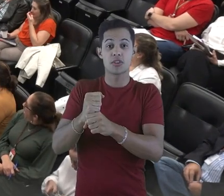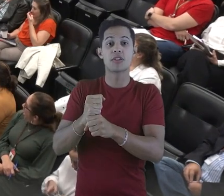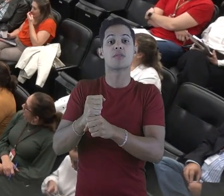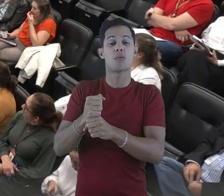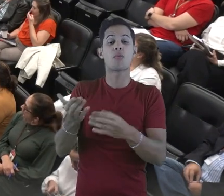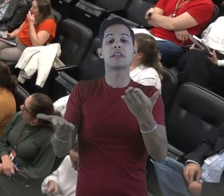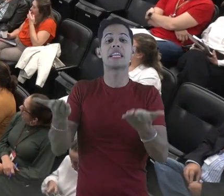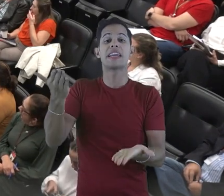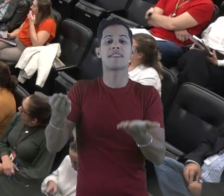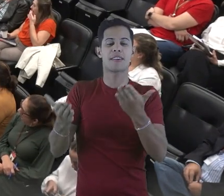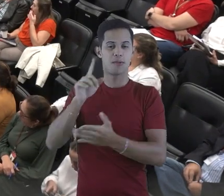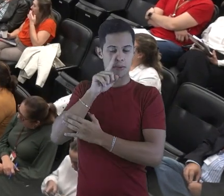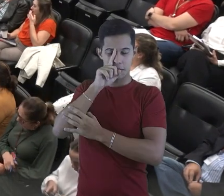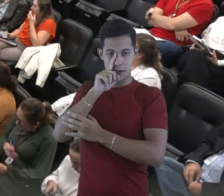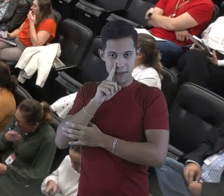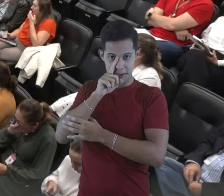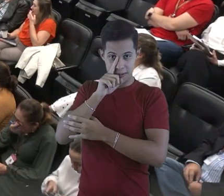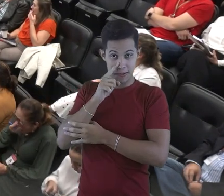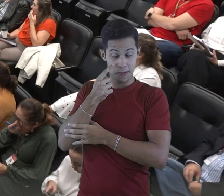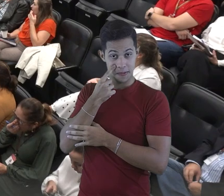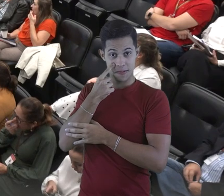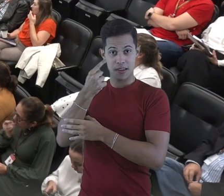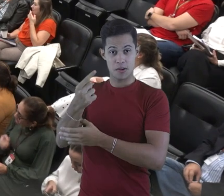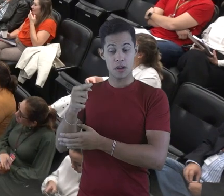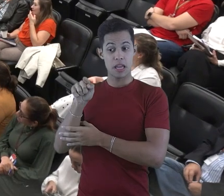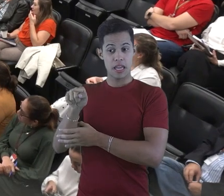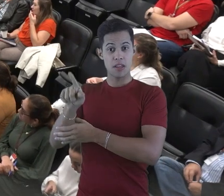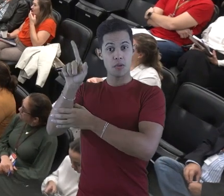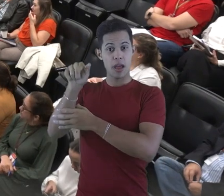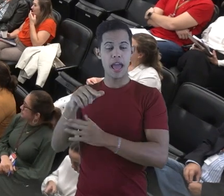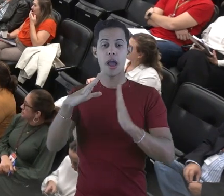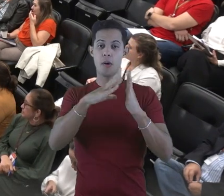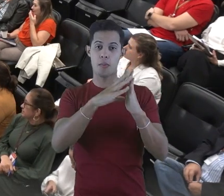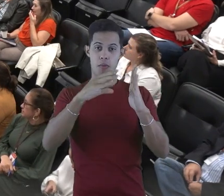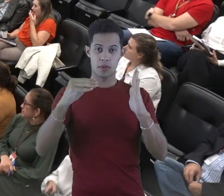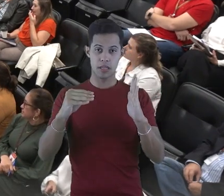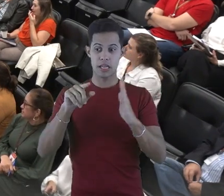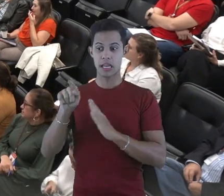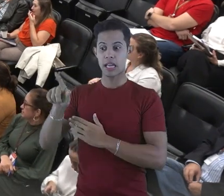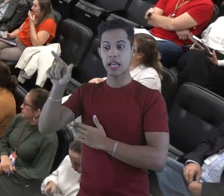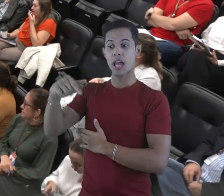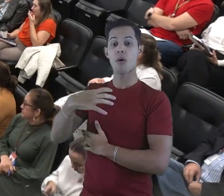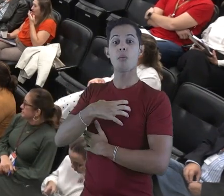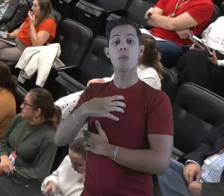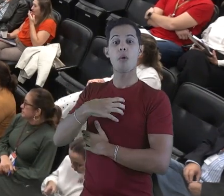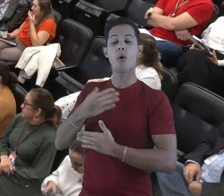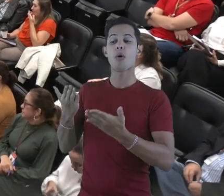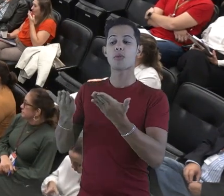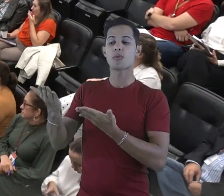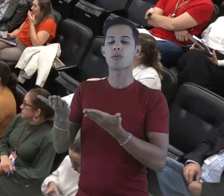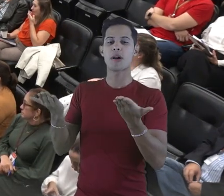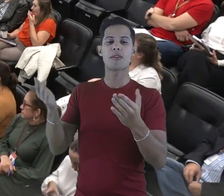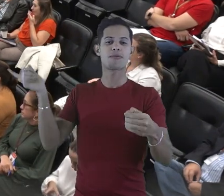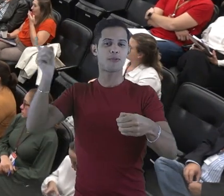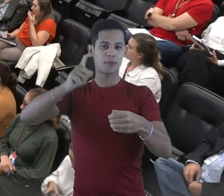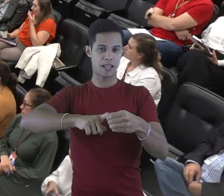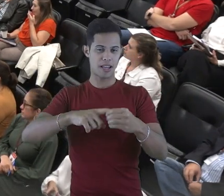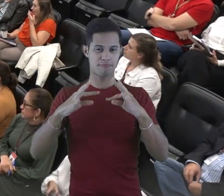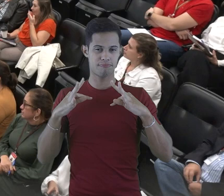isso é o que? isso aqui é a matriz e aquilo ali é o modo pelo qual o tratamento é realizado agora eu vou voltar tudo peraí